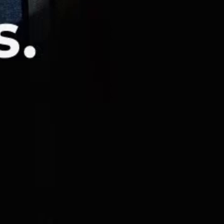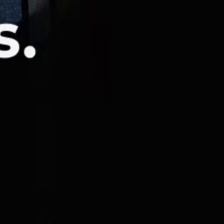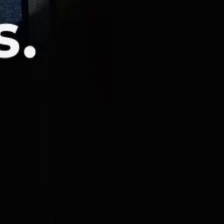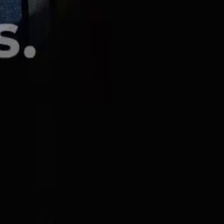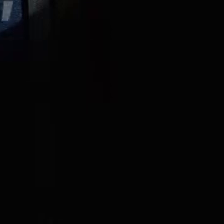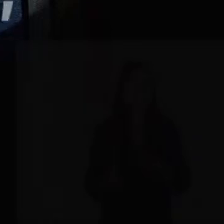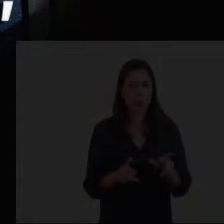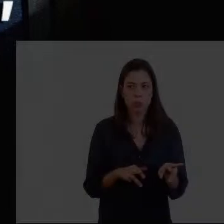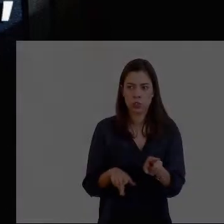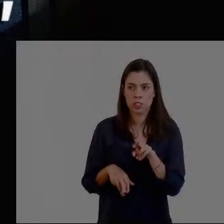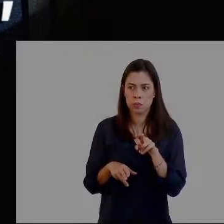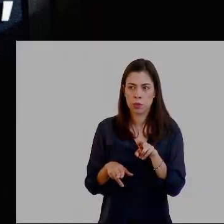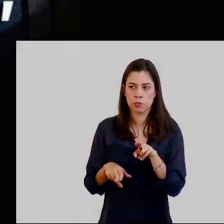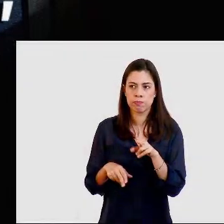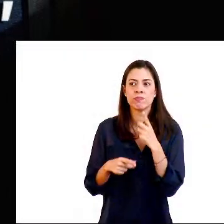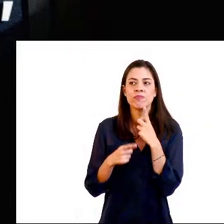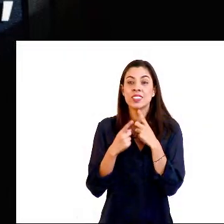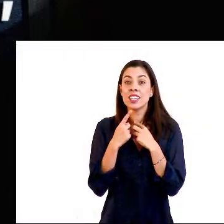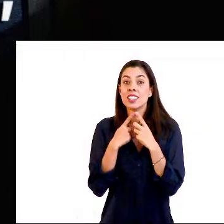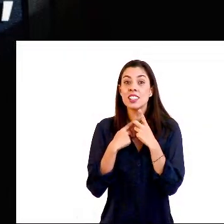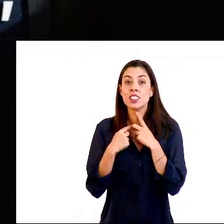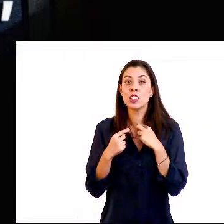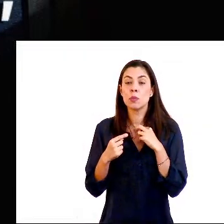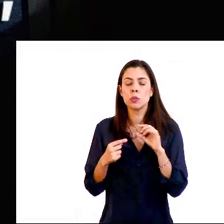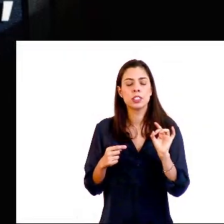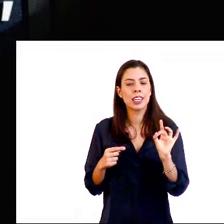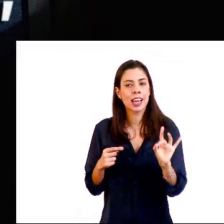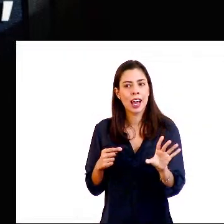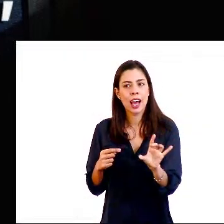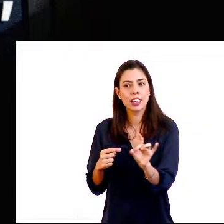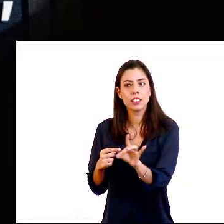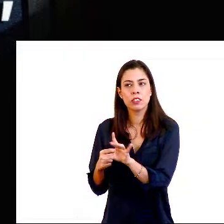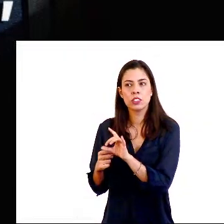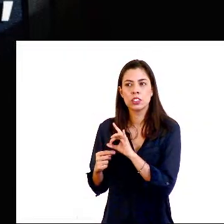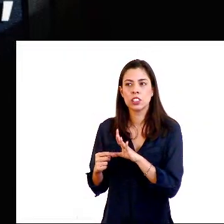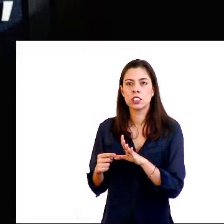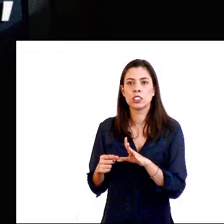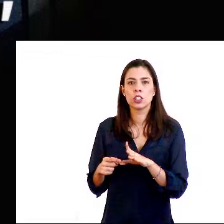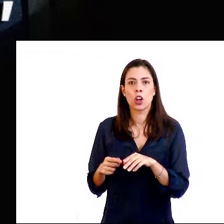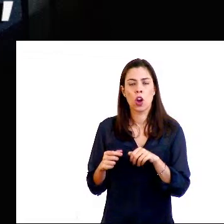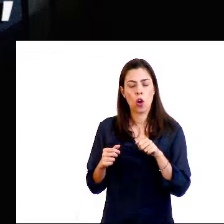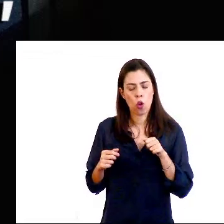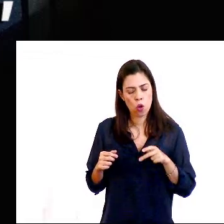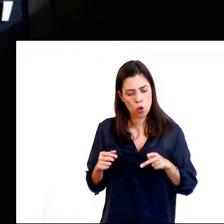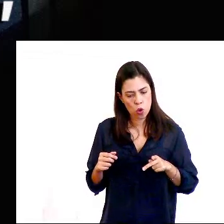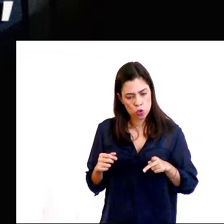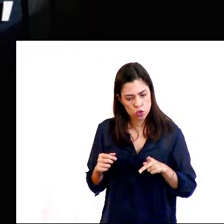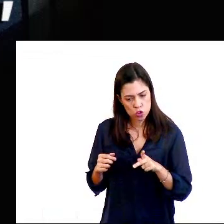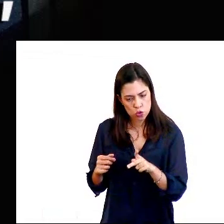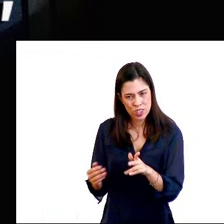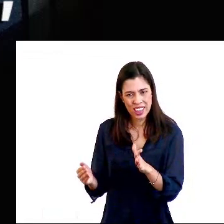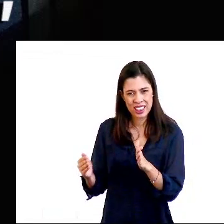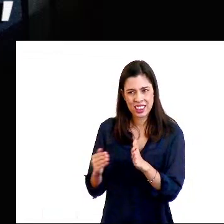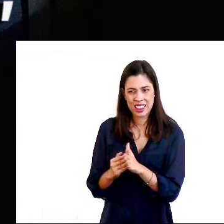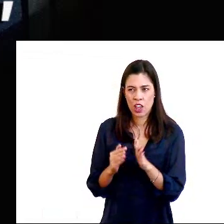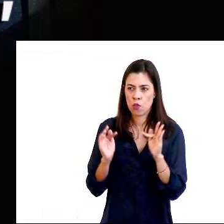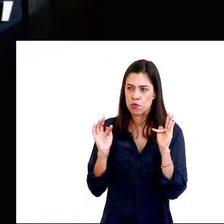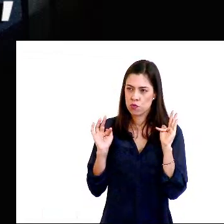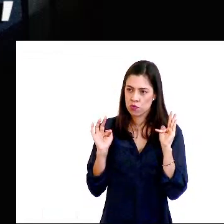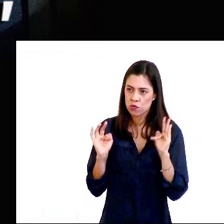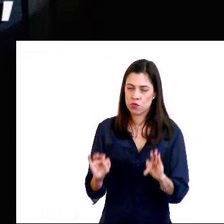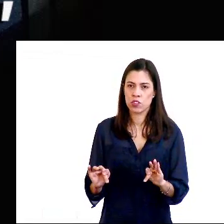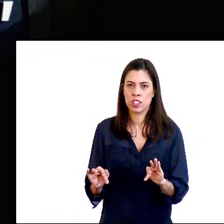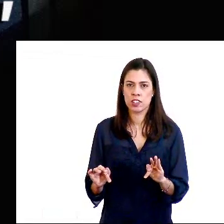santos. Desejamos, porém, continue cada um de vós mostrando até o fim a mesma diligência, para